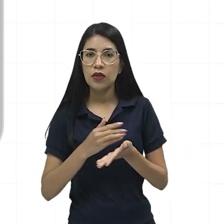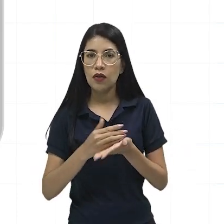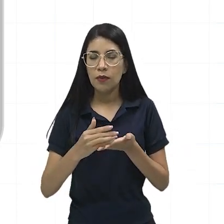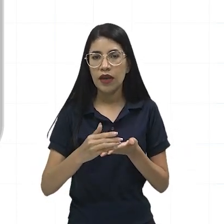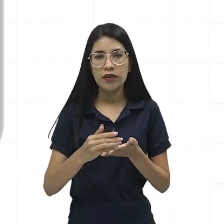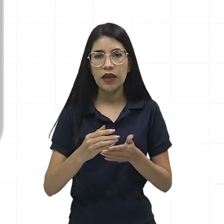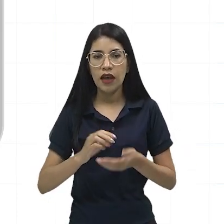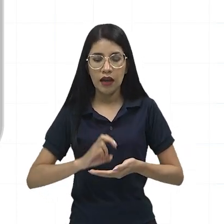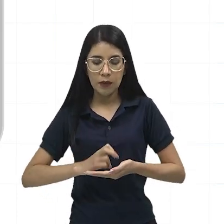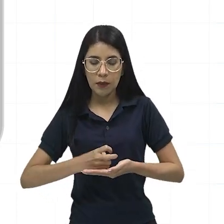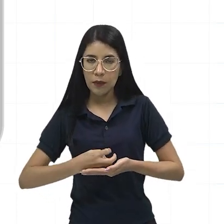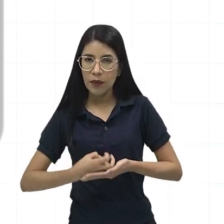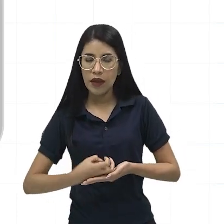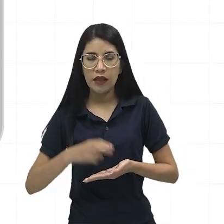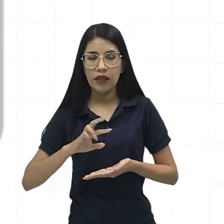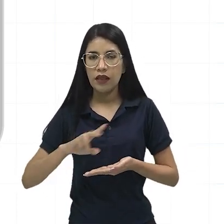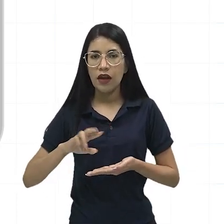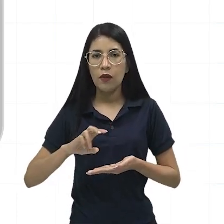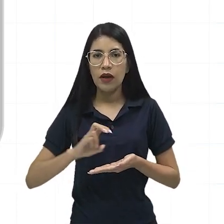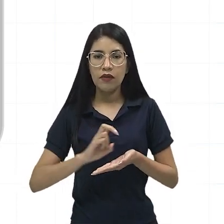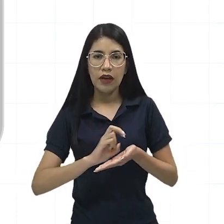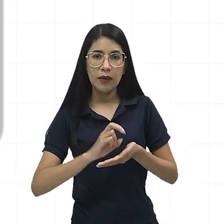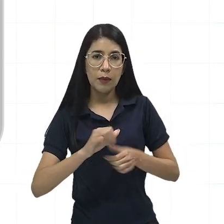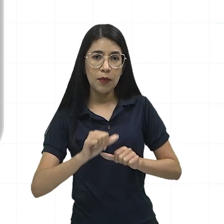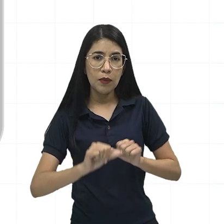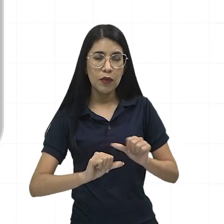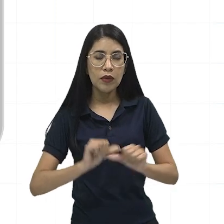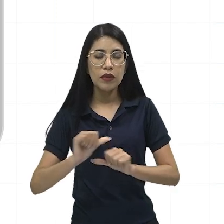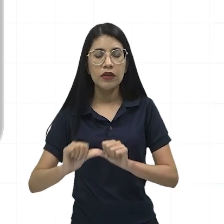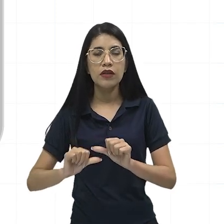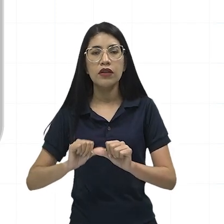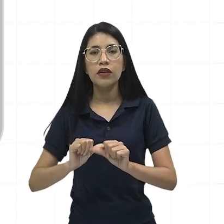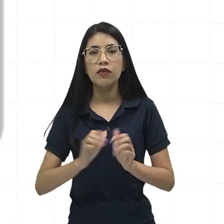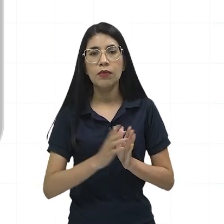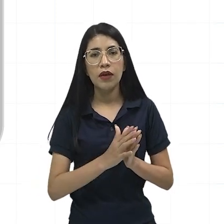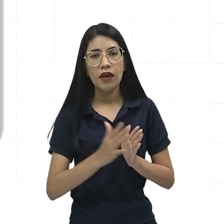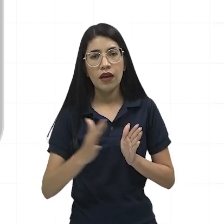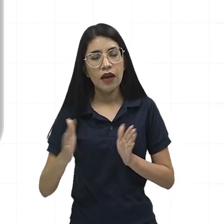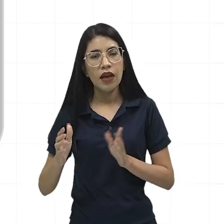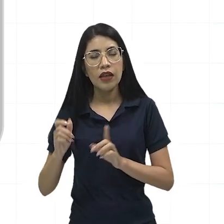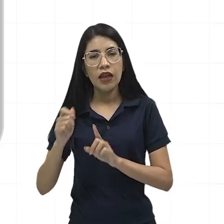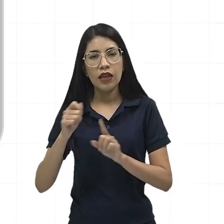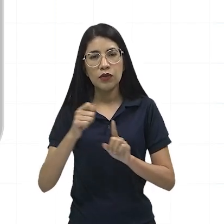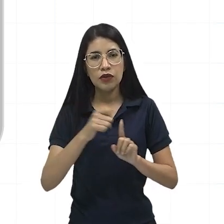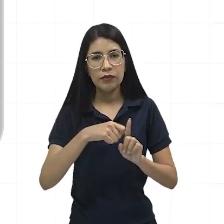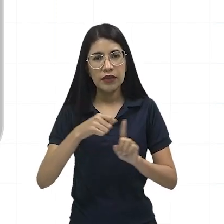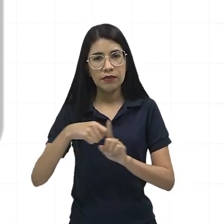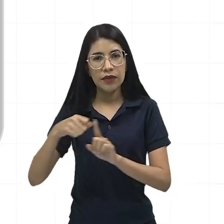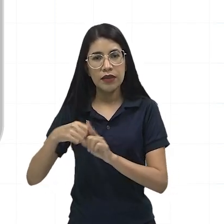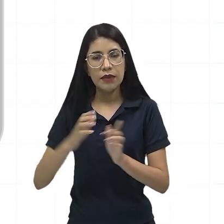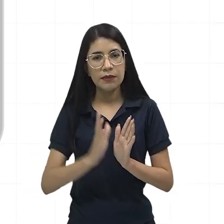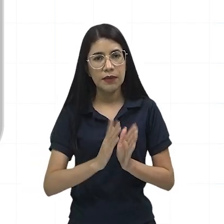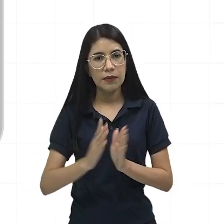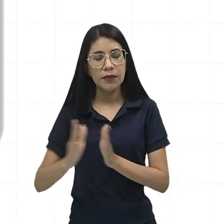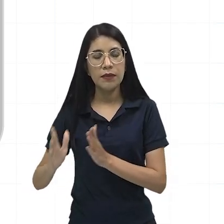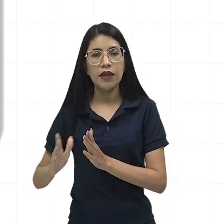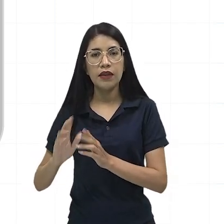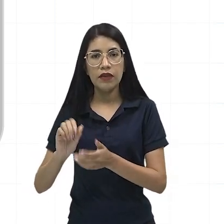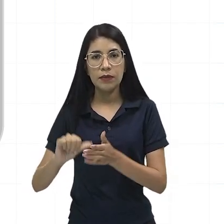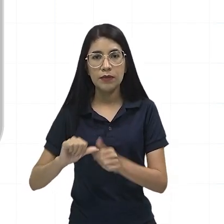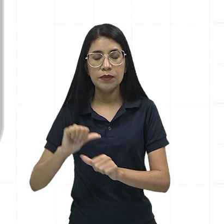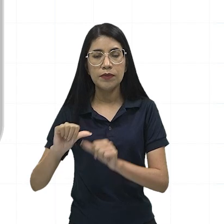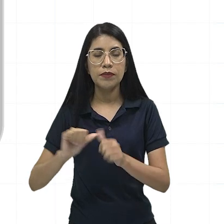nessa posição, viu? Ele é encaixado dessa forma aí, lá para o finalzinho da gravidez. Tá bom,